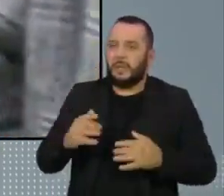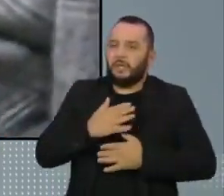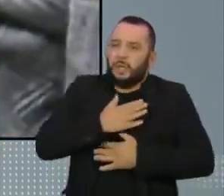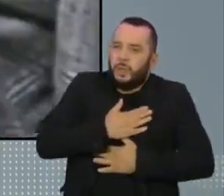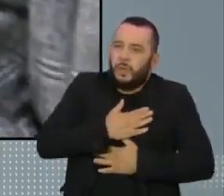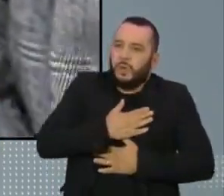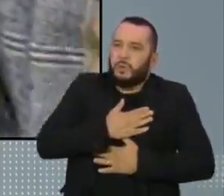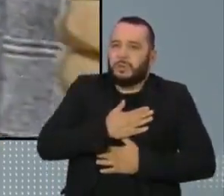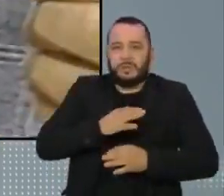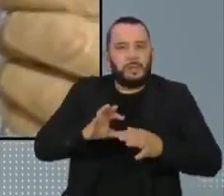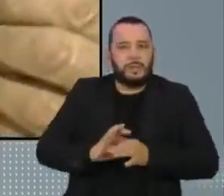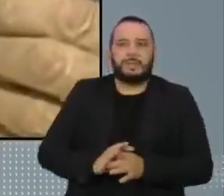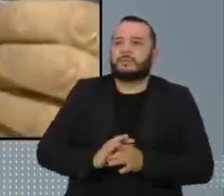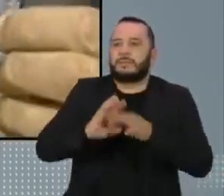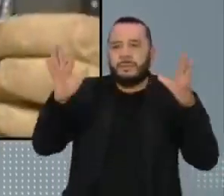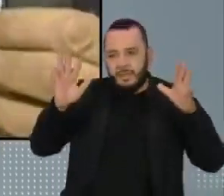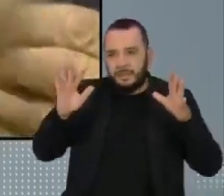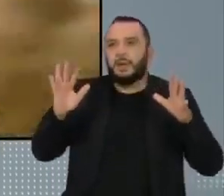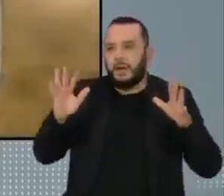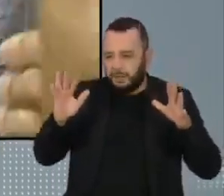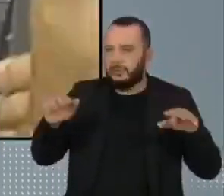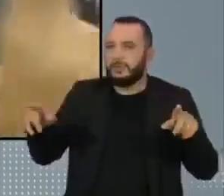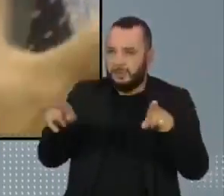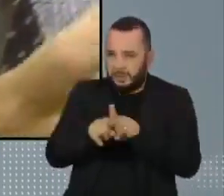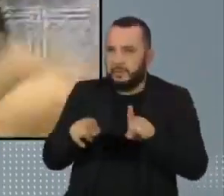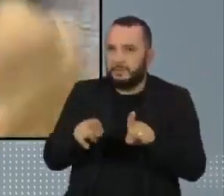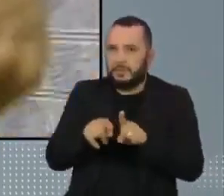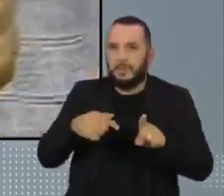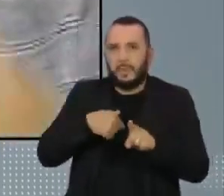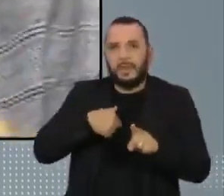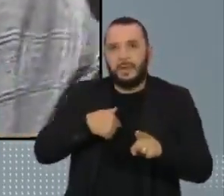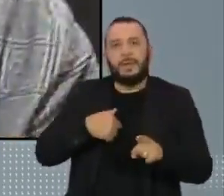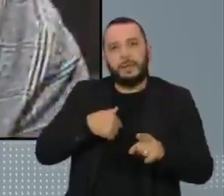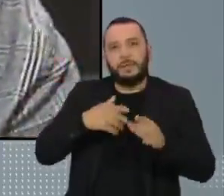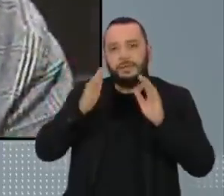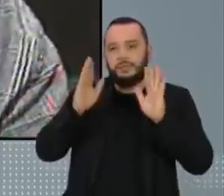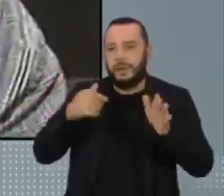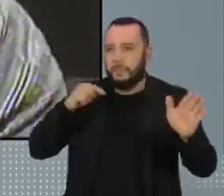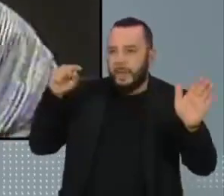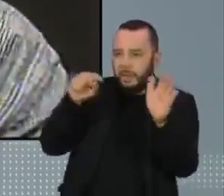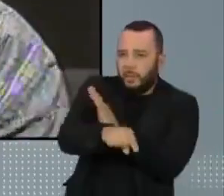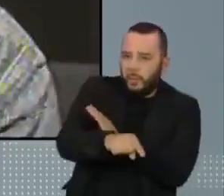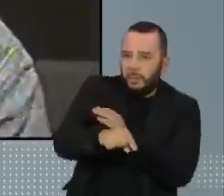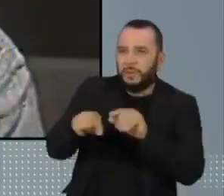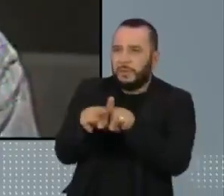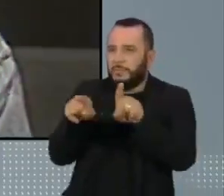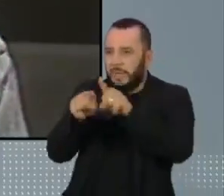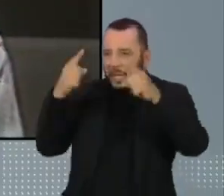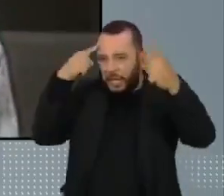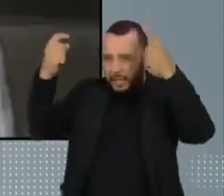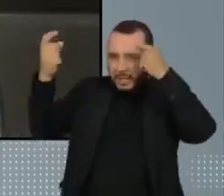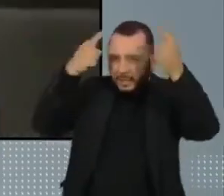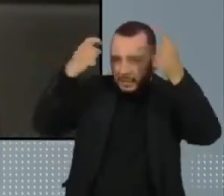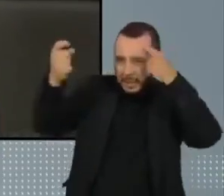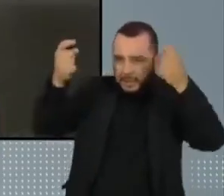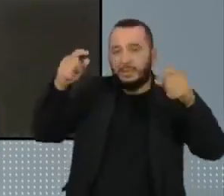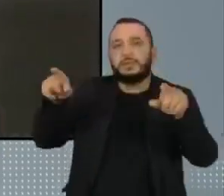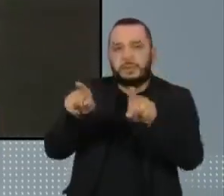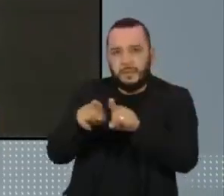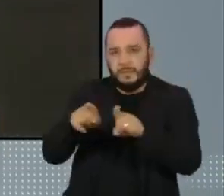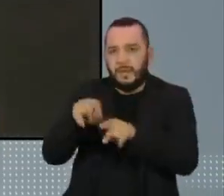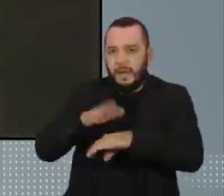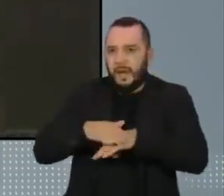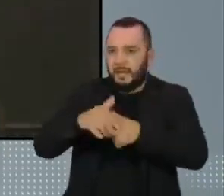pela liberdade, um tal gosto pela presença no mundo, pela pergunta, pela criatividade, pela ação,